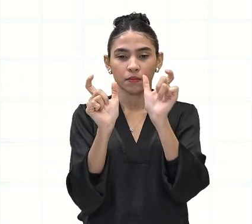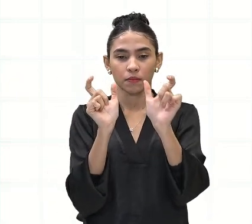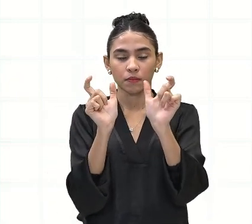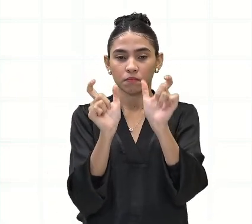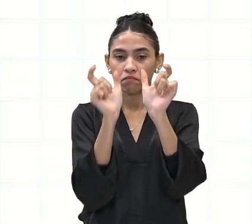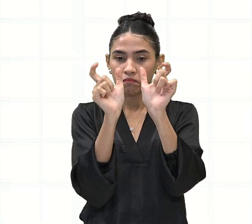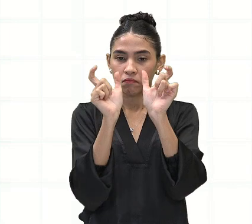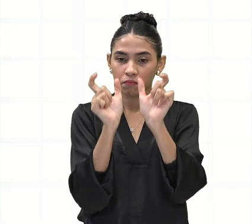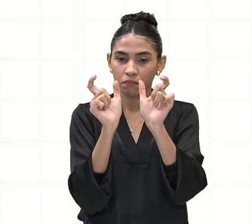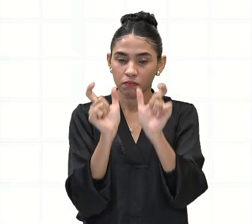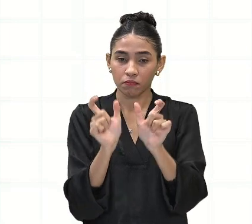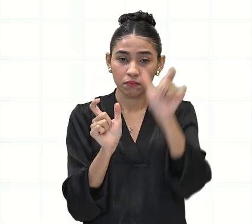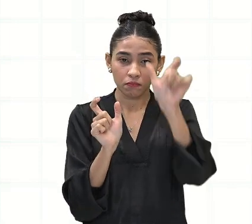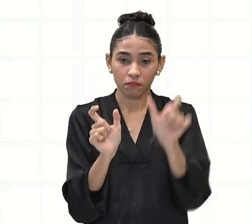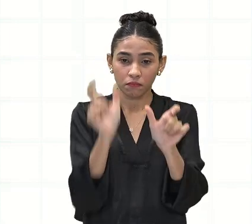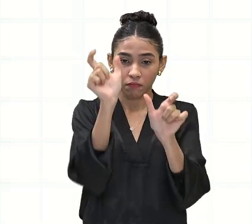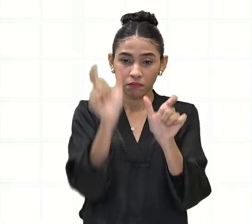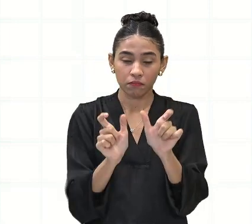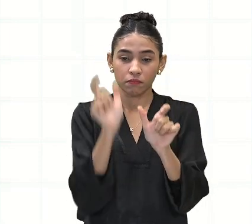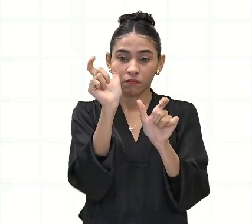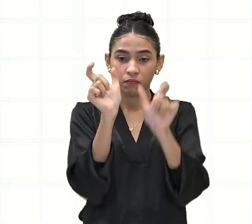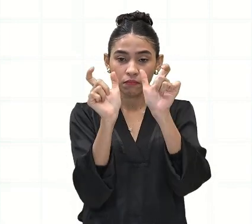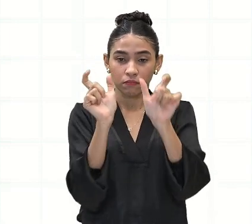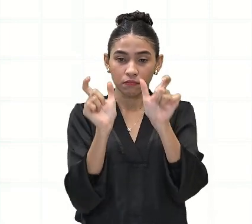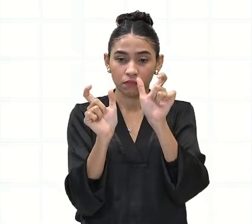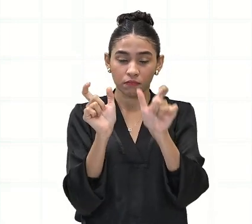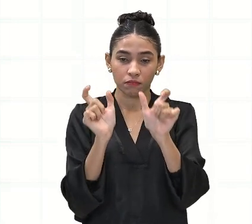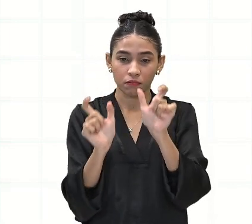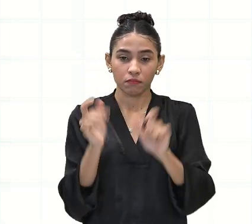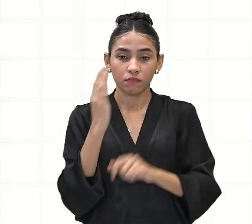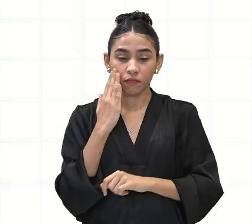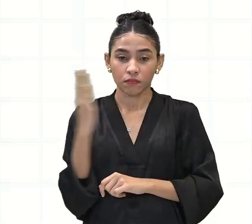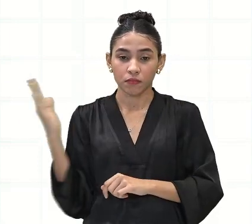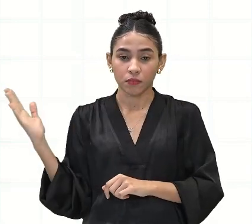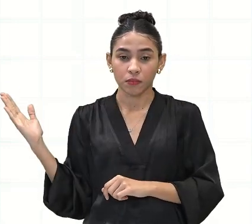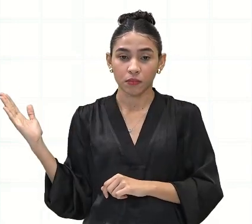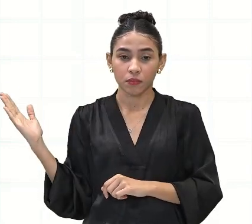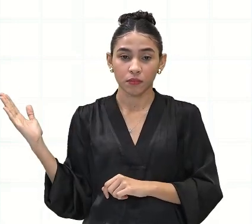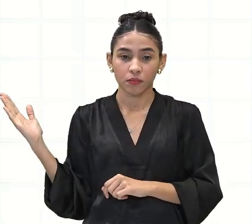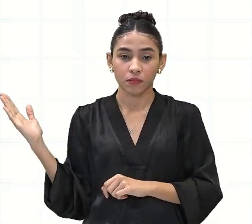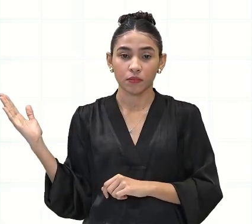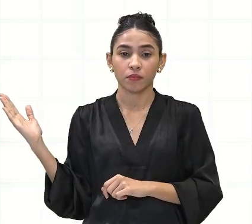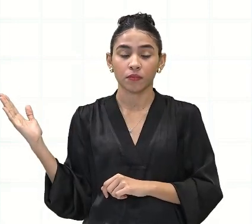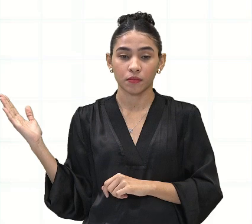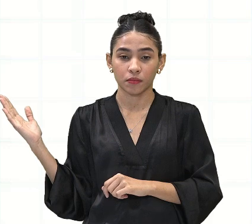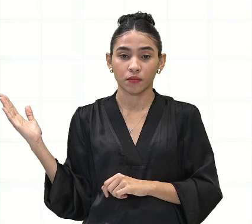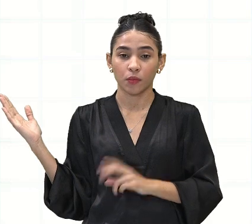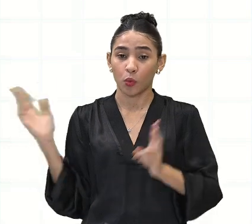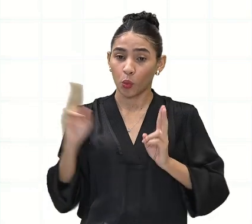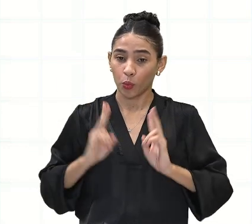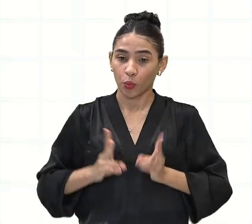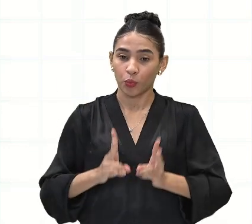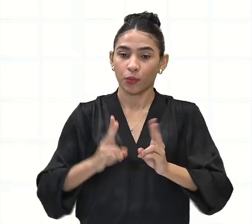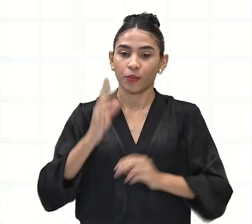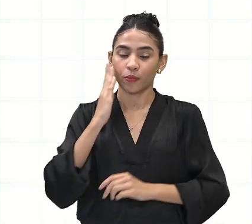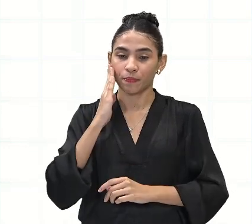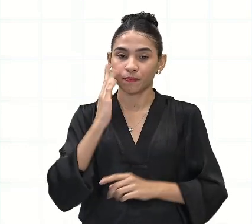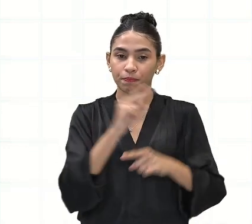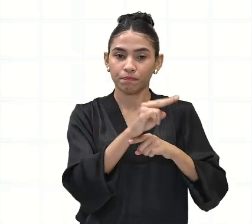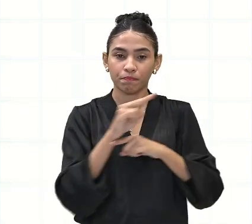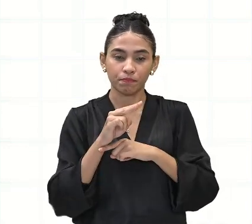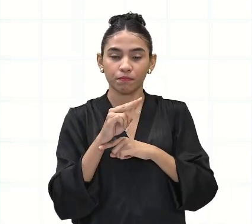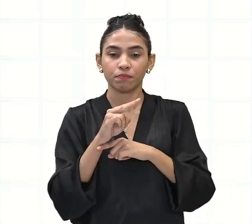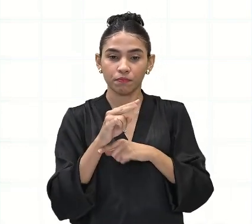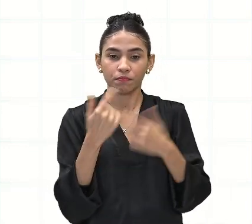tarô, tarô, ticket, tique, whisky, whisky. E ainda voleibol, para